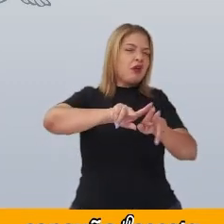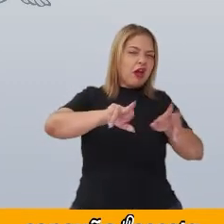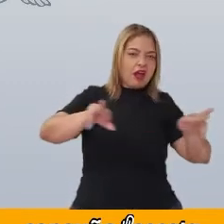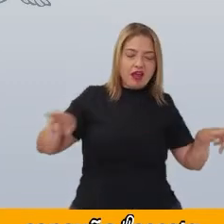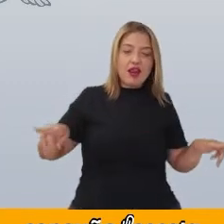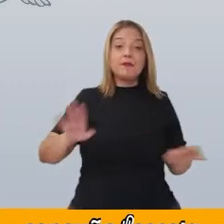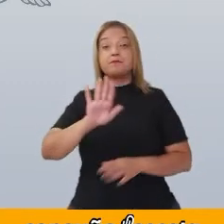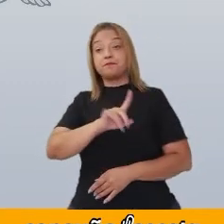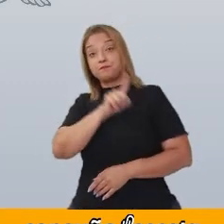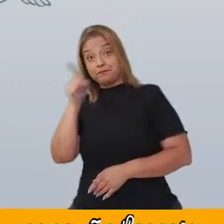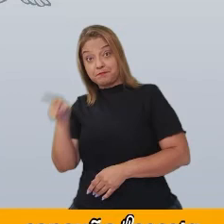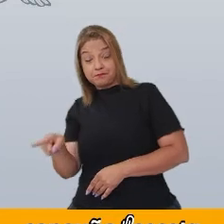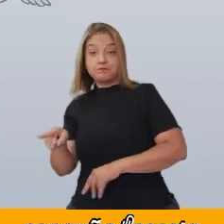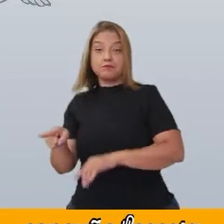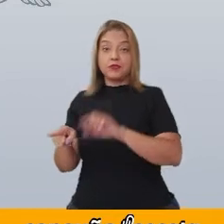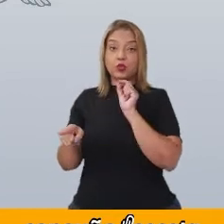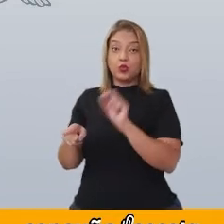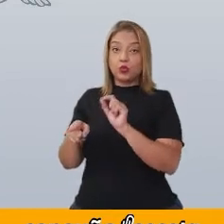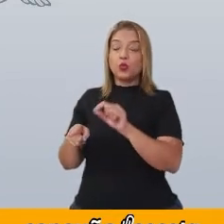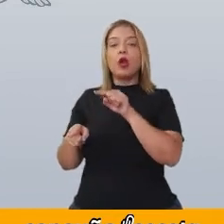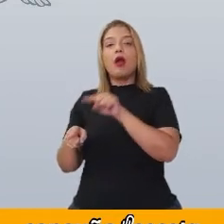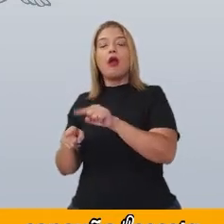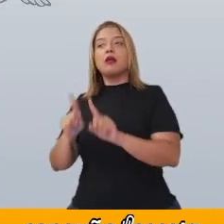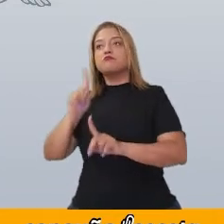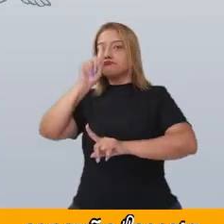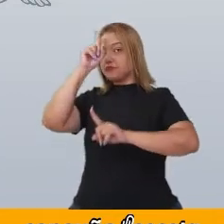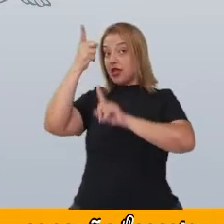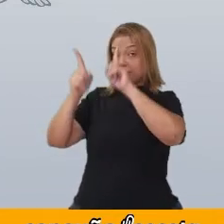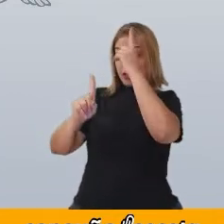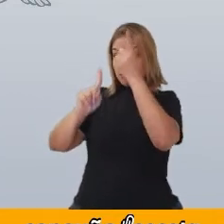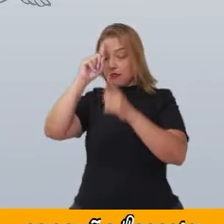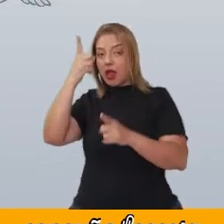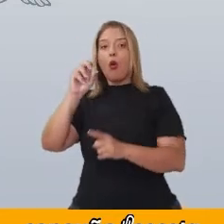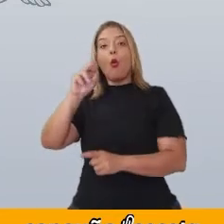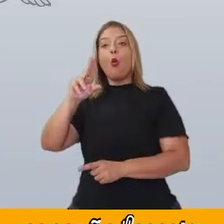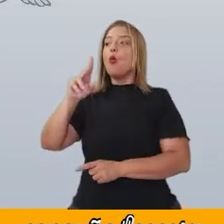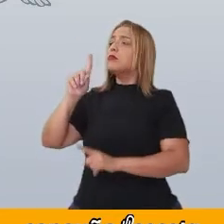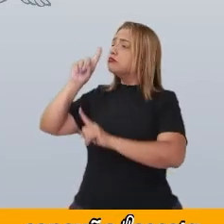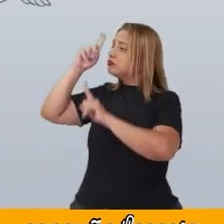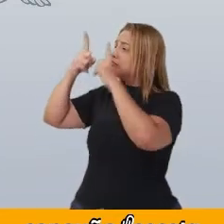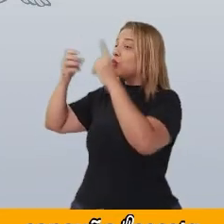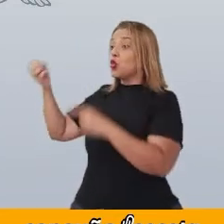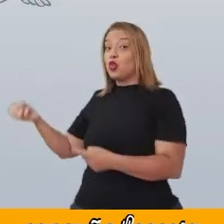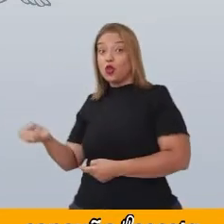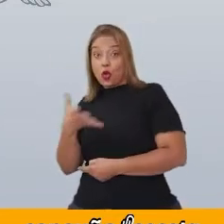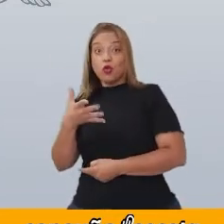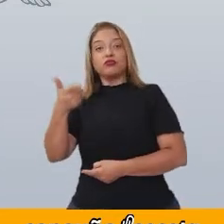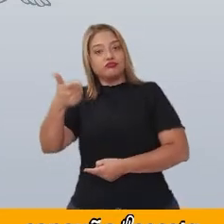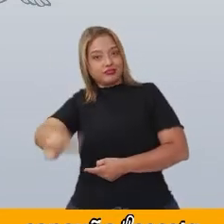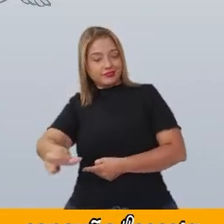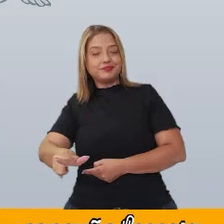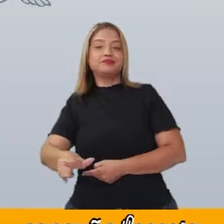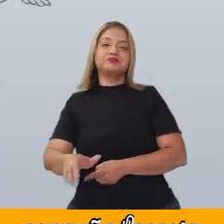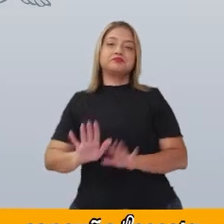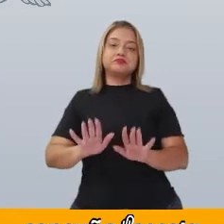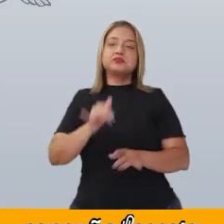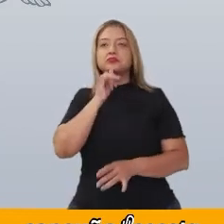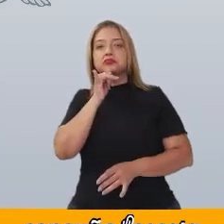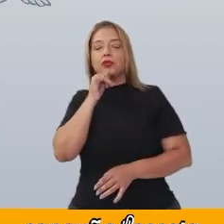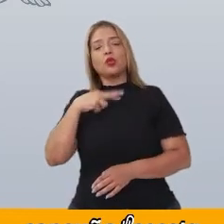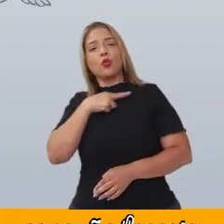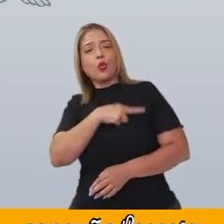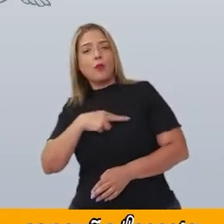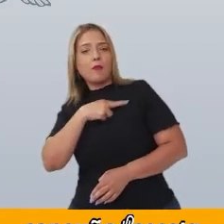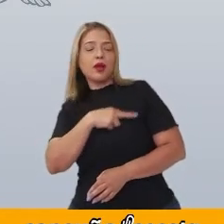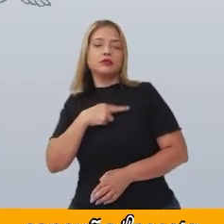narrativa ficcional, ela cria ou recria fatos, como, por exemplo,